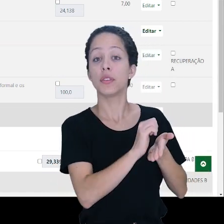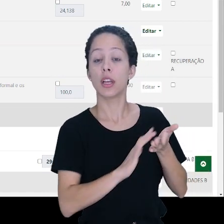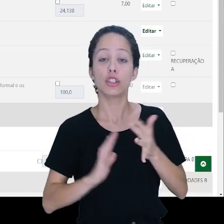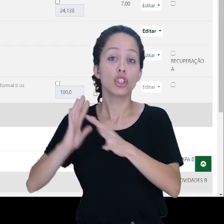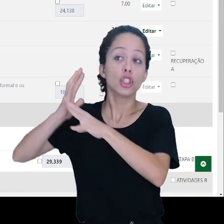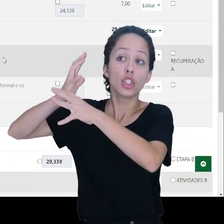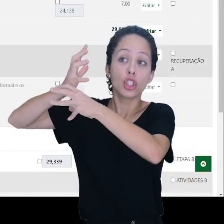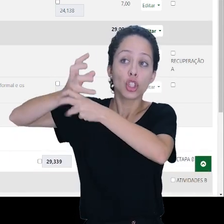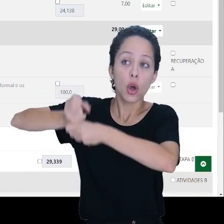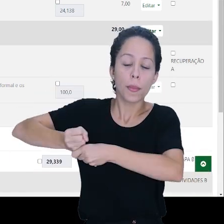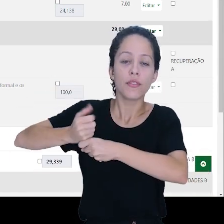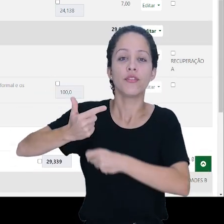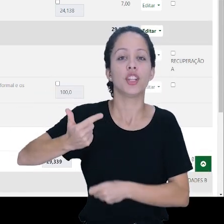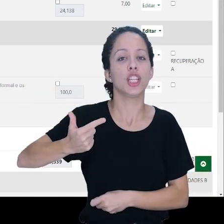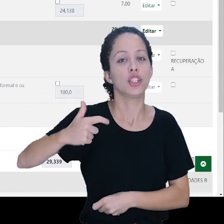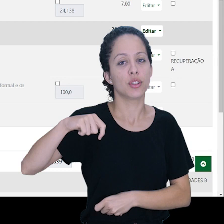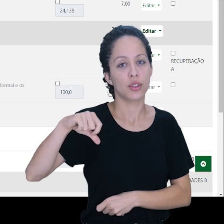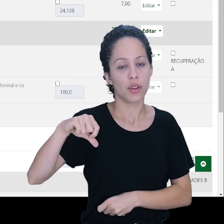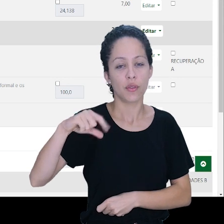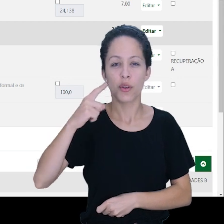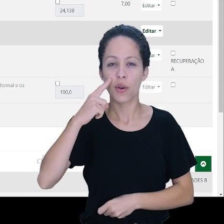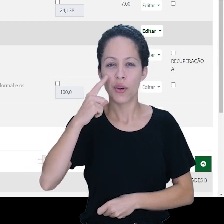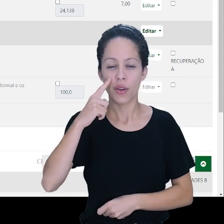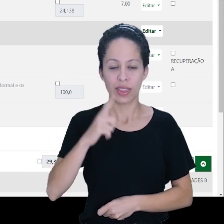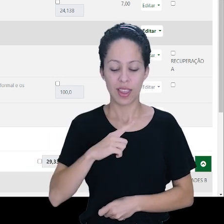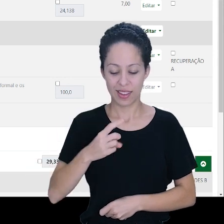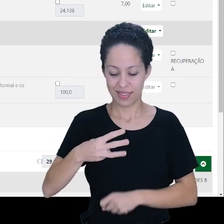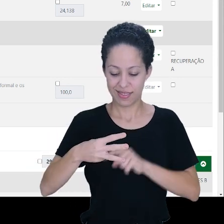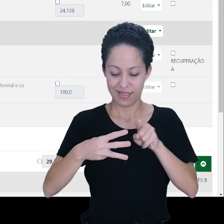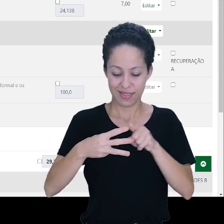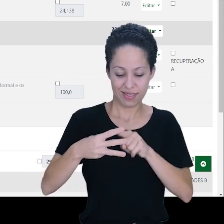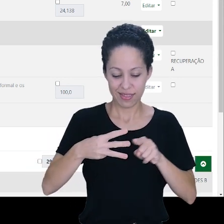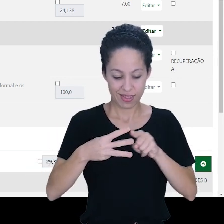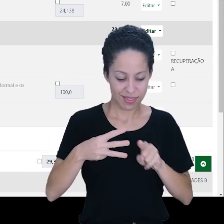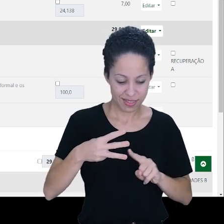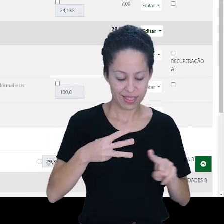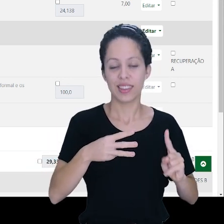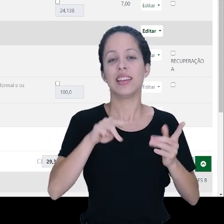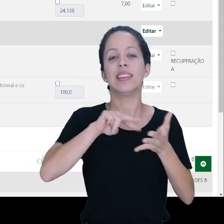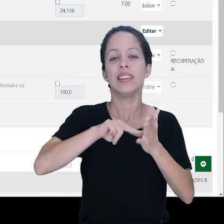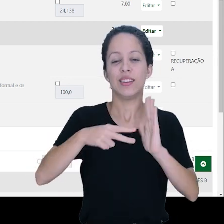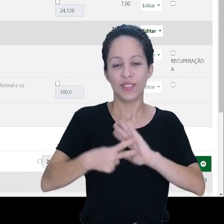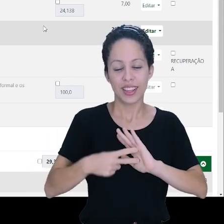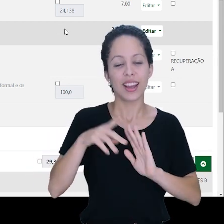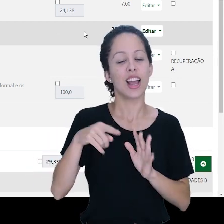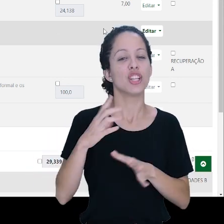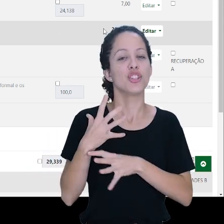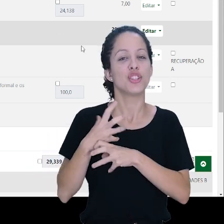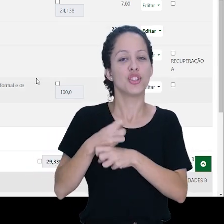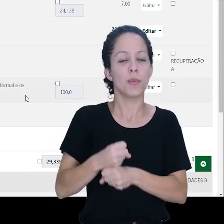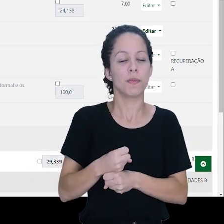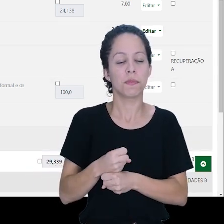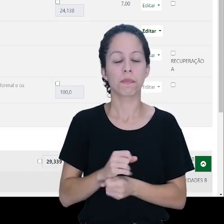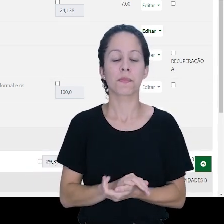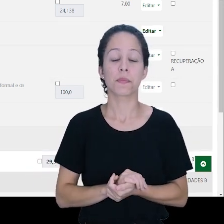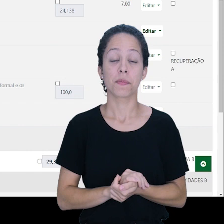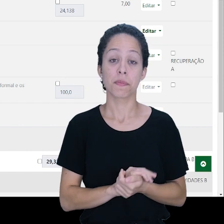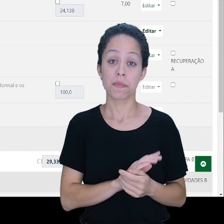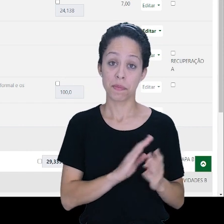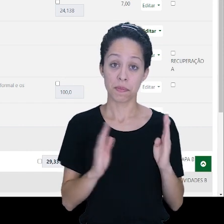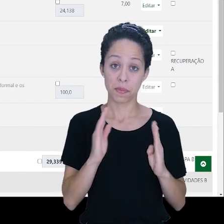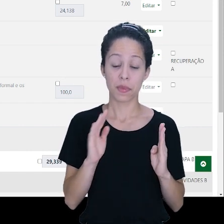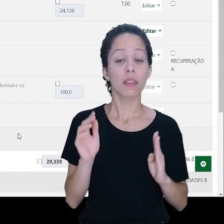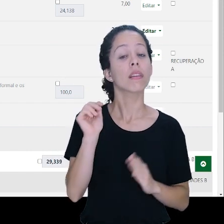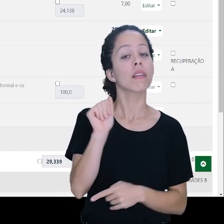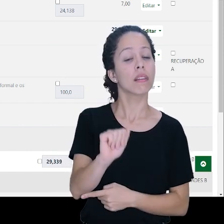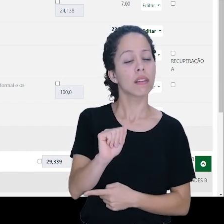da Recuperação é 29 que o somatório total né seu símbolo de somatório de atividades é 29 e que